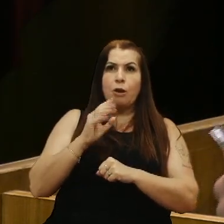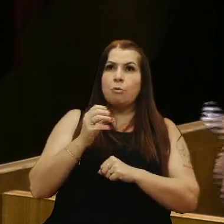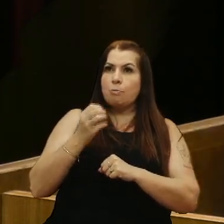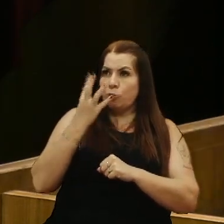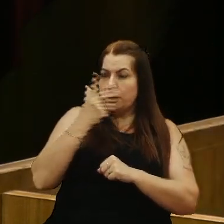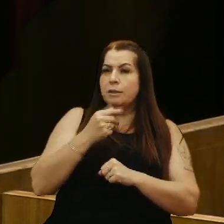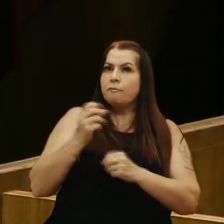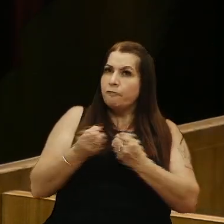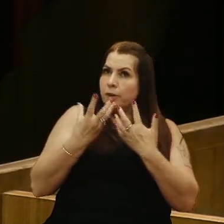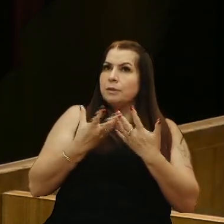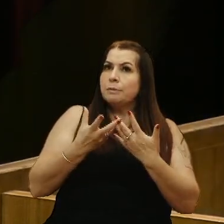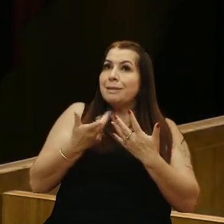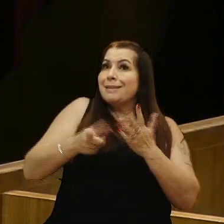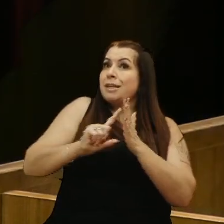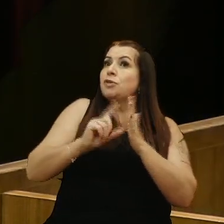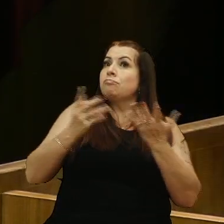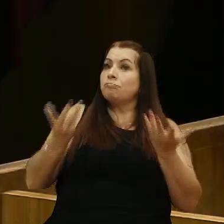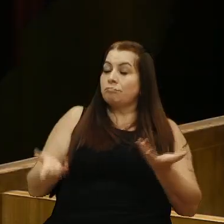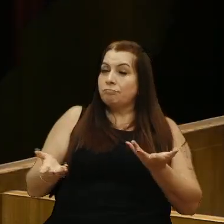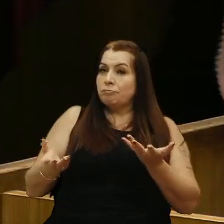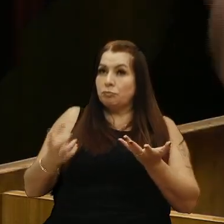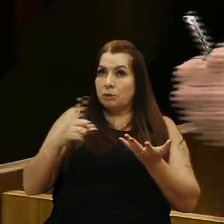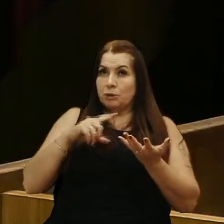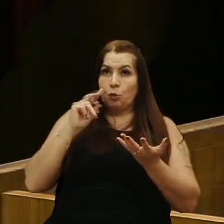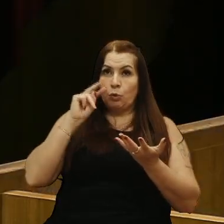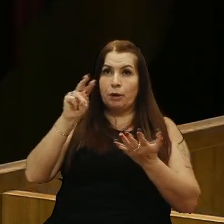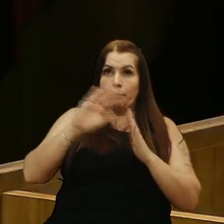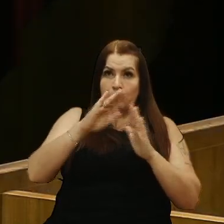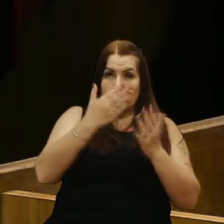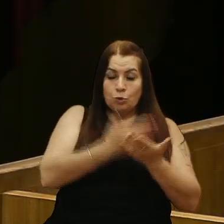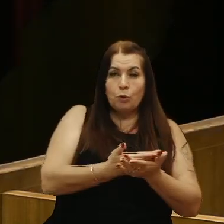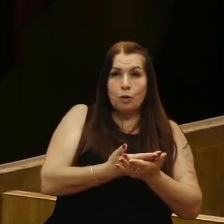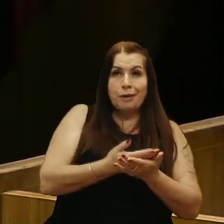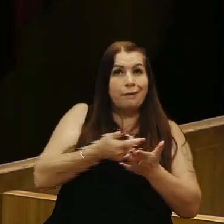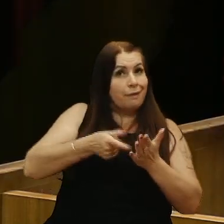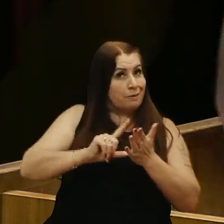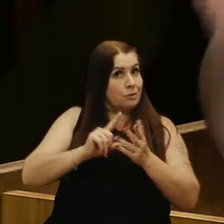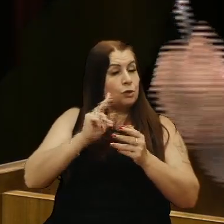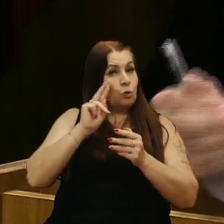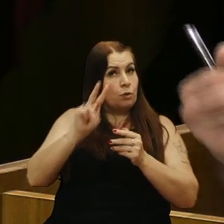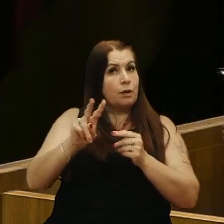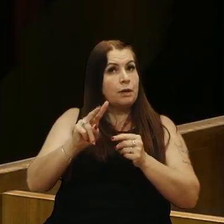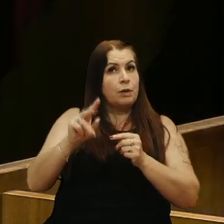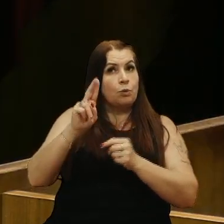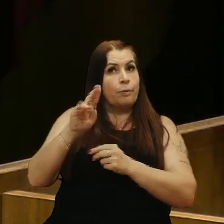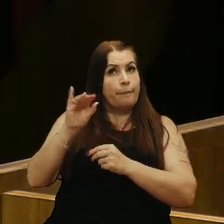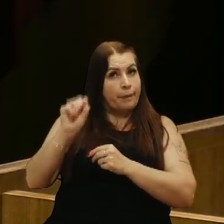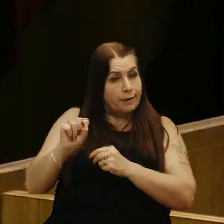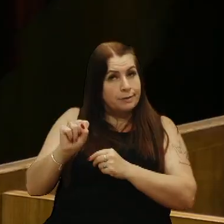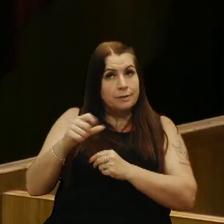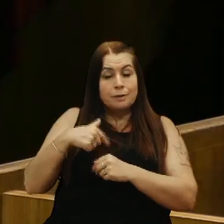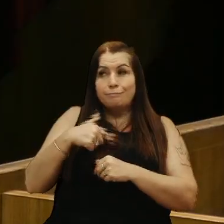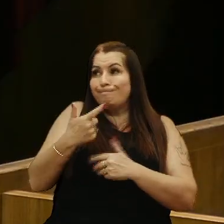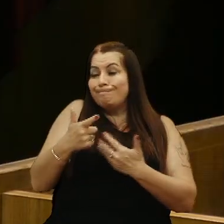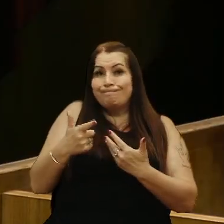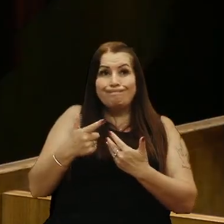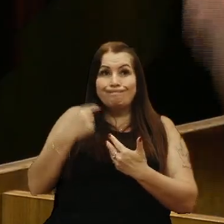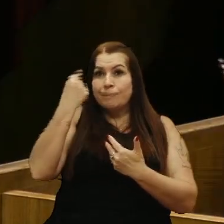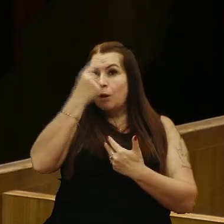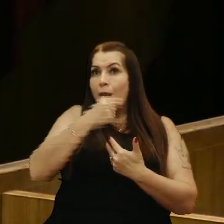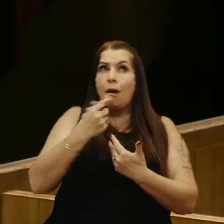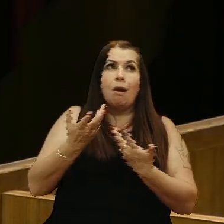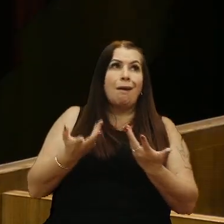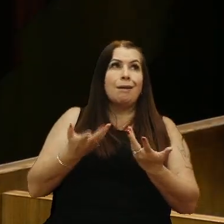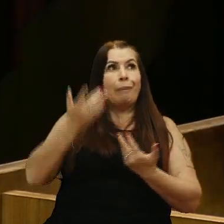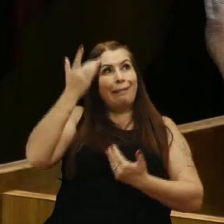festa, mas antes disso tudo, eu tenho que olhar uma escola, antes disso tudo, eu tenho que olhar uma UBS. Então, eu não tenho cara para chegar nas